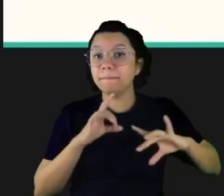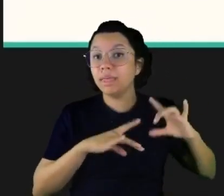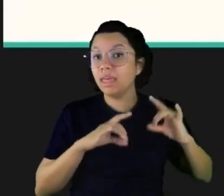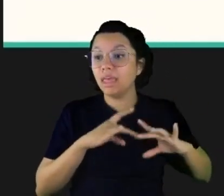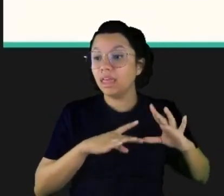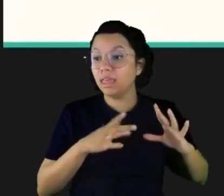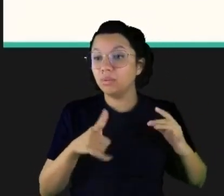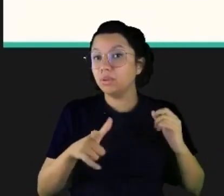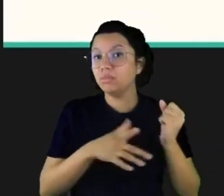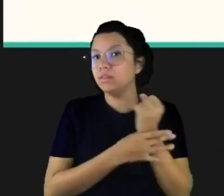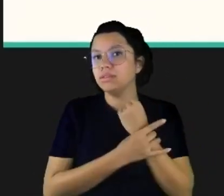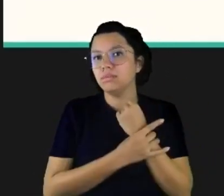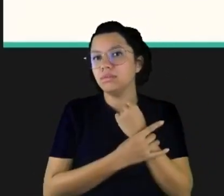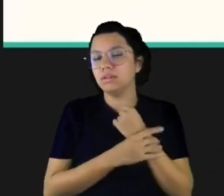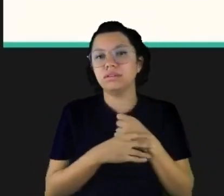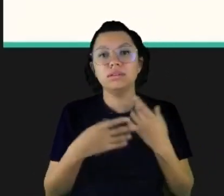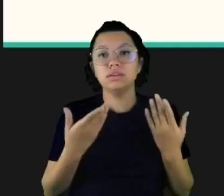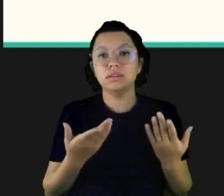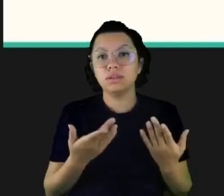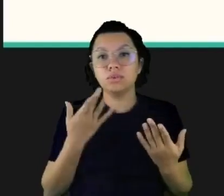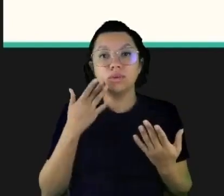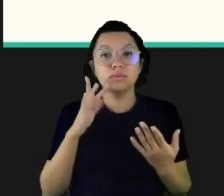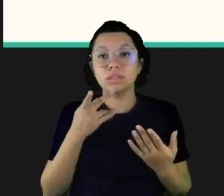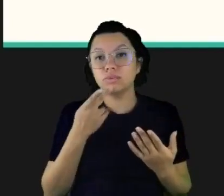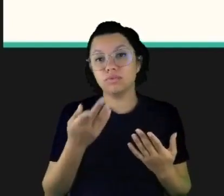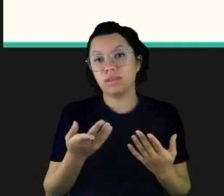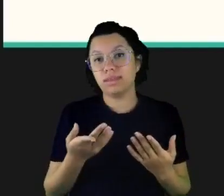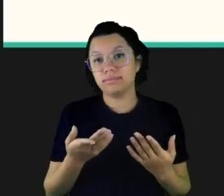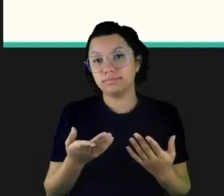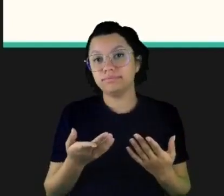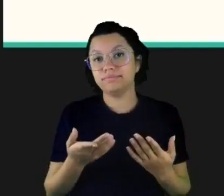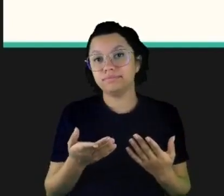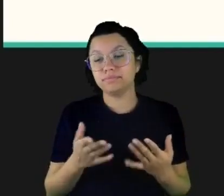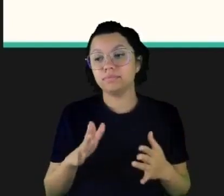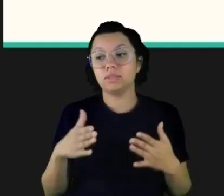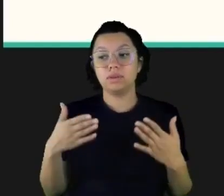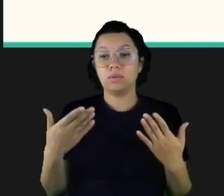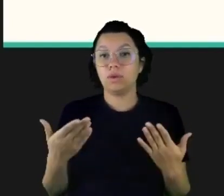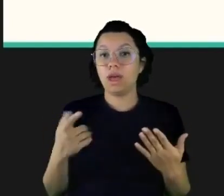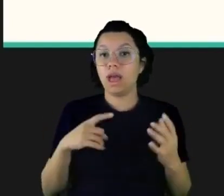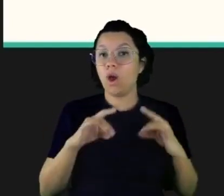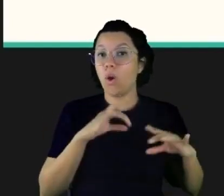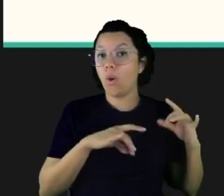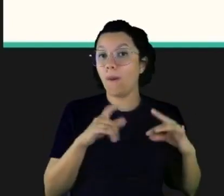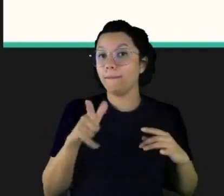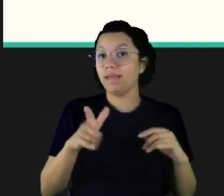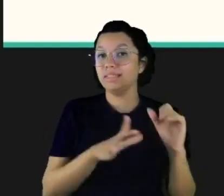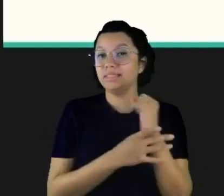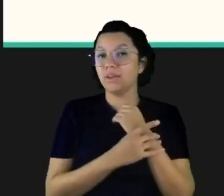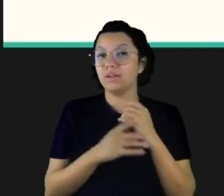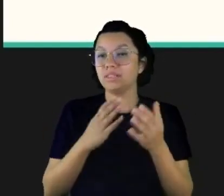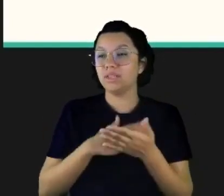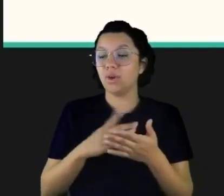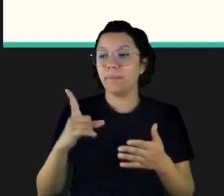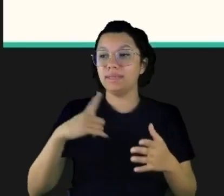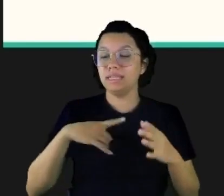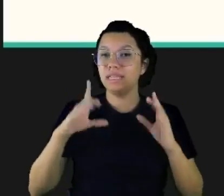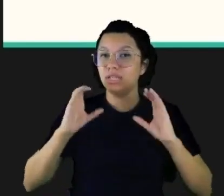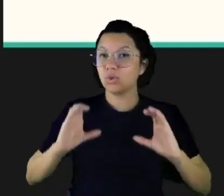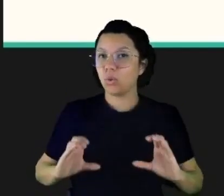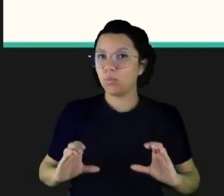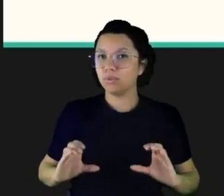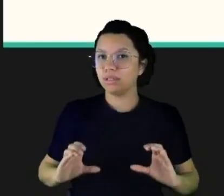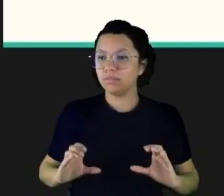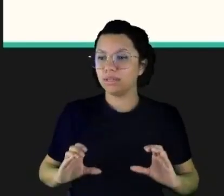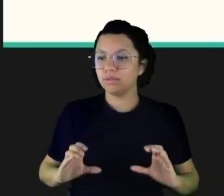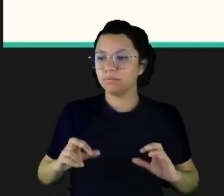inseguros, mas ela não sabe te dizer isso. Então, quando eles estão com medo e inseguro, eles começam a ter esse comportamento. Anda de